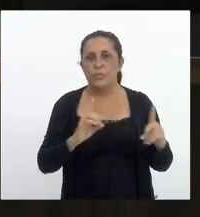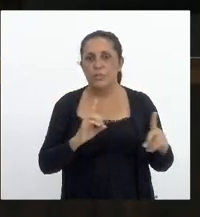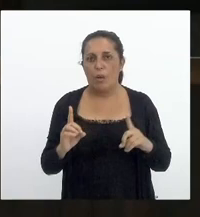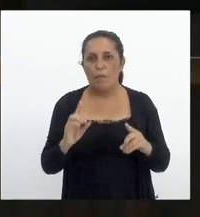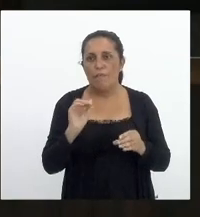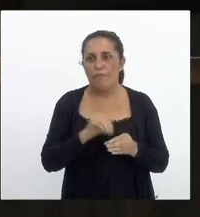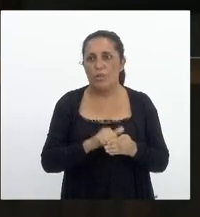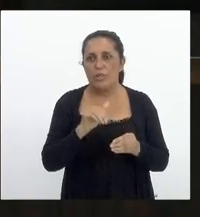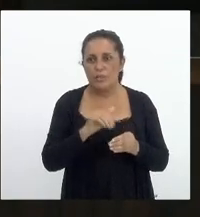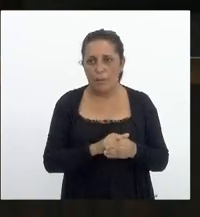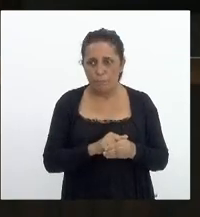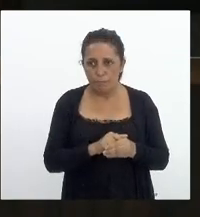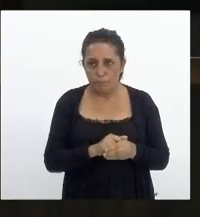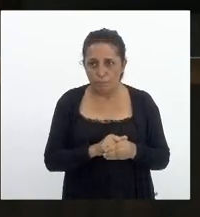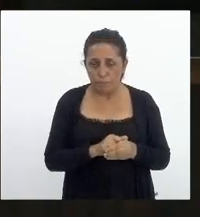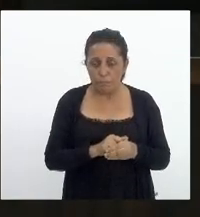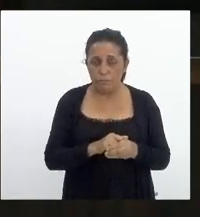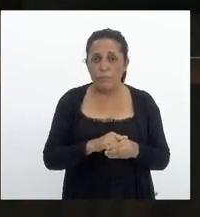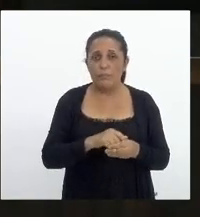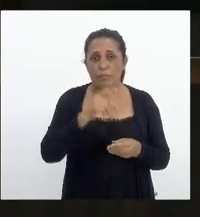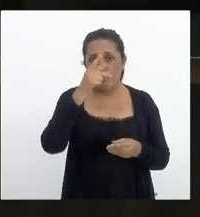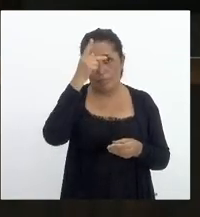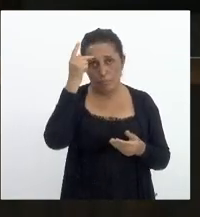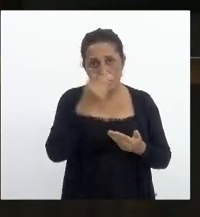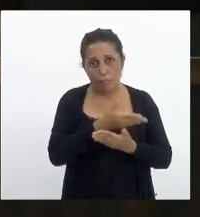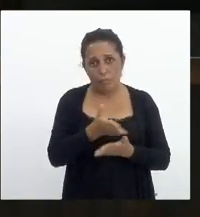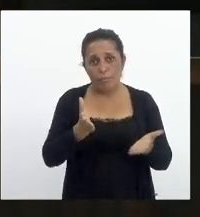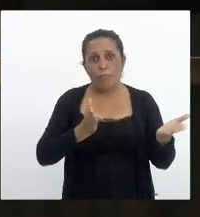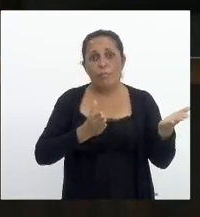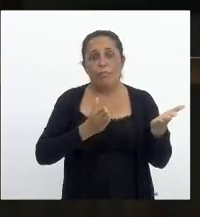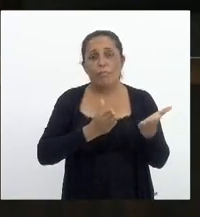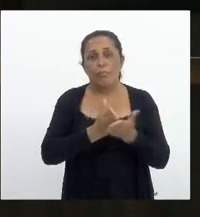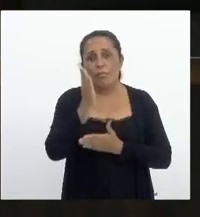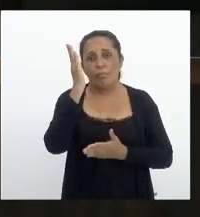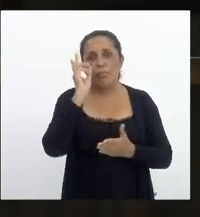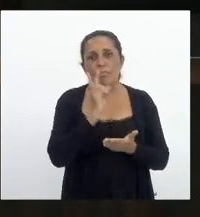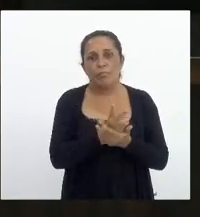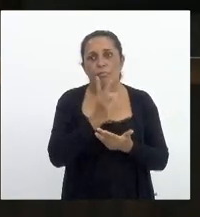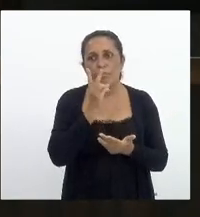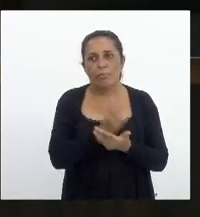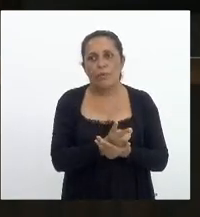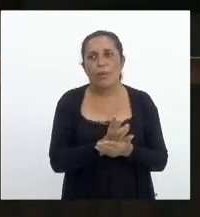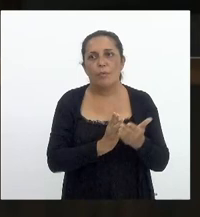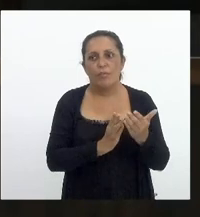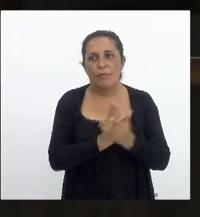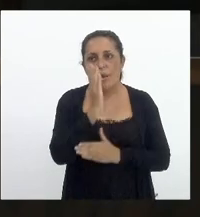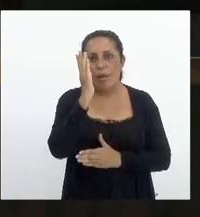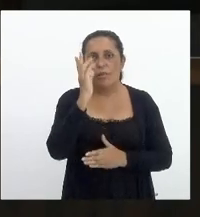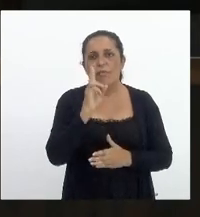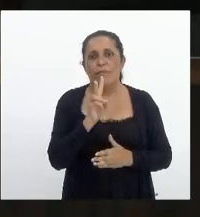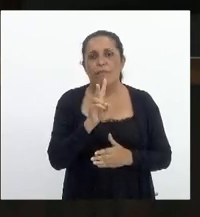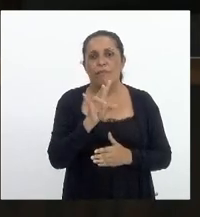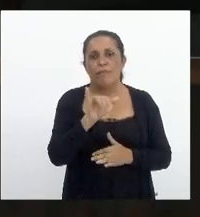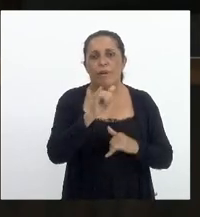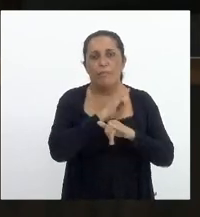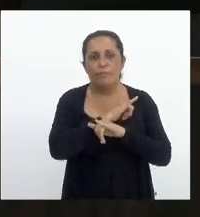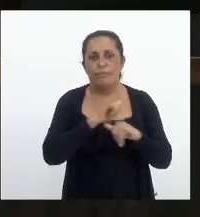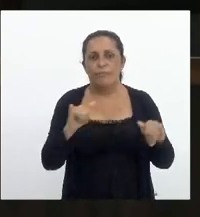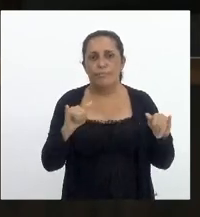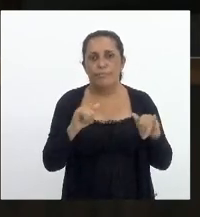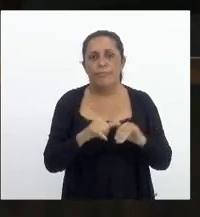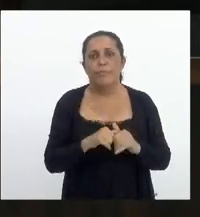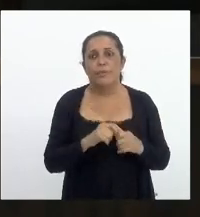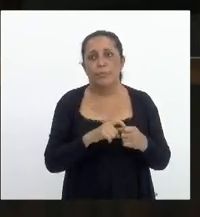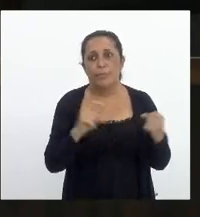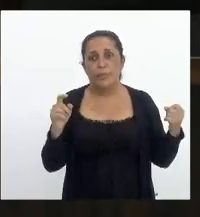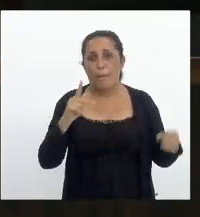votação os senhores que aprovam permaneçam como estão aprovado vai a promulgação com a abstenção do